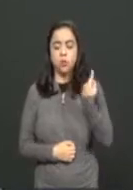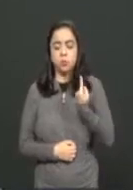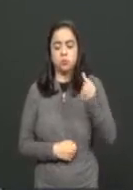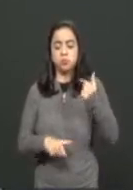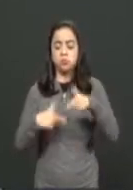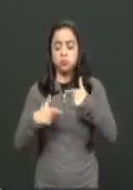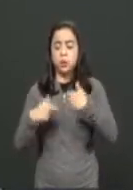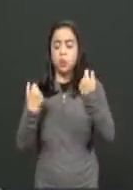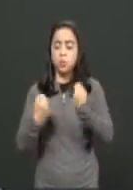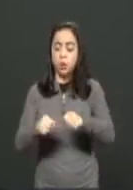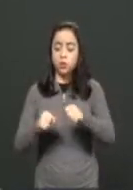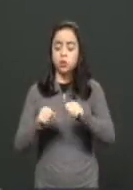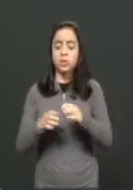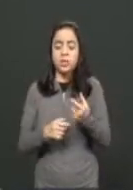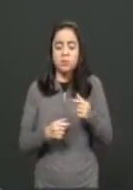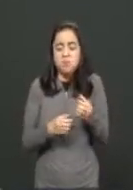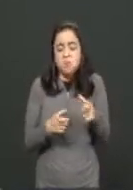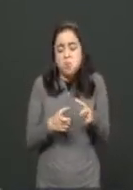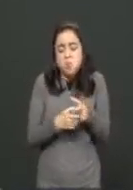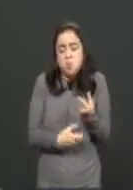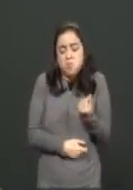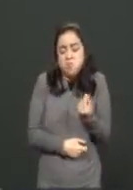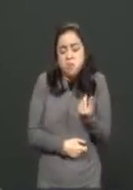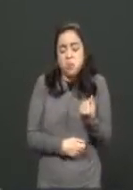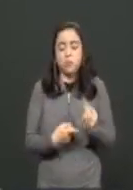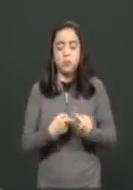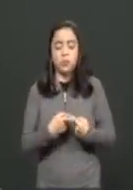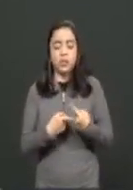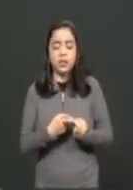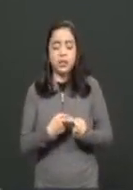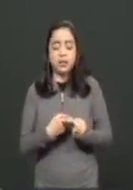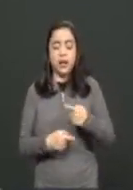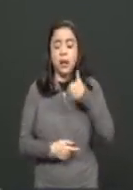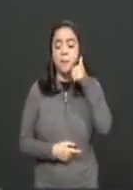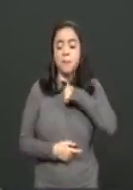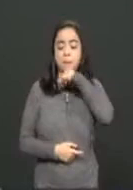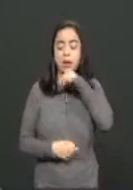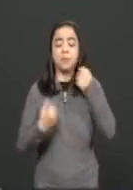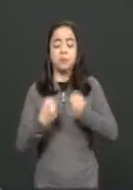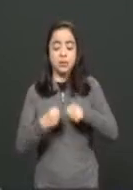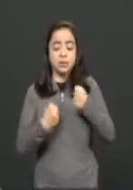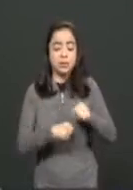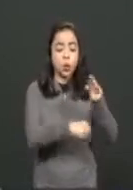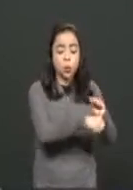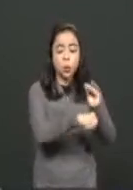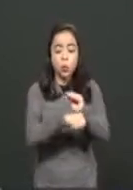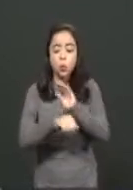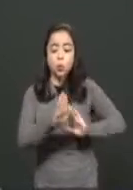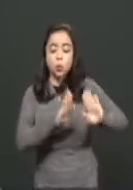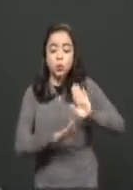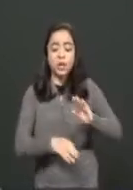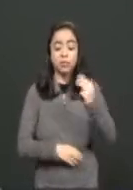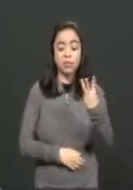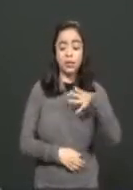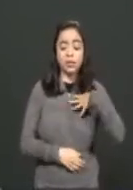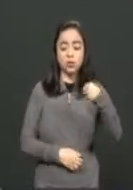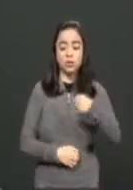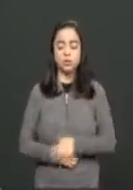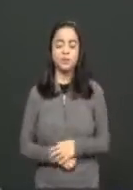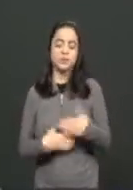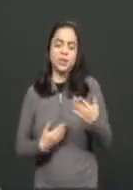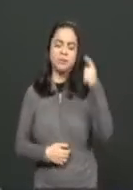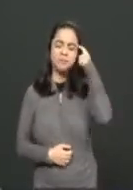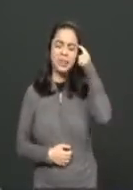trabalho, e pouco para outras famílias, por exemplo, uma mãe solo que precisa cuidar de dois ou três filhos. Então, eu vejo muito marketing nessa questão